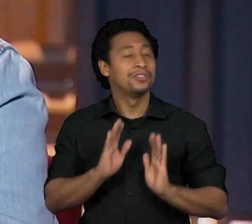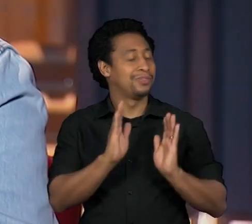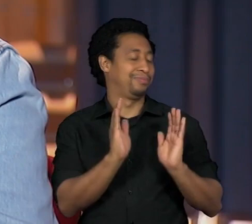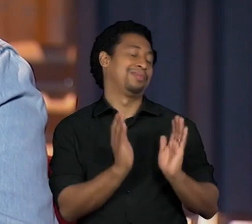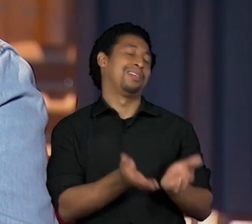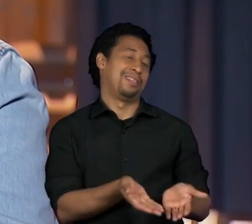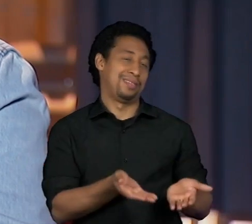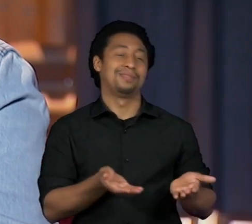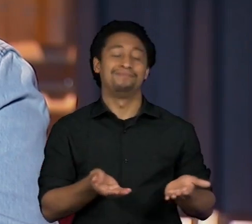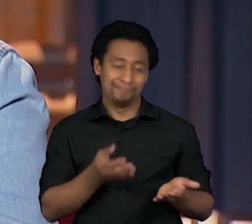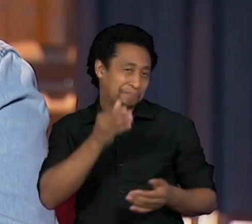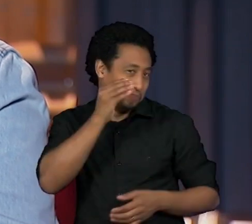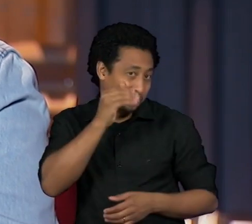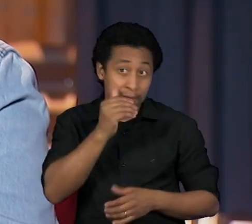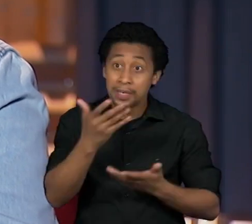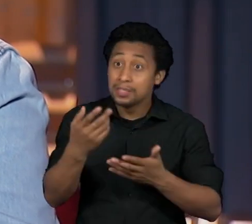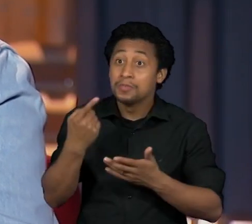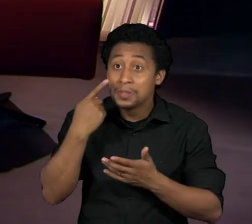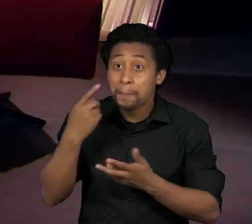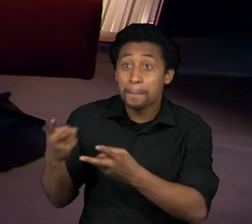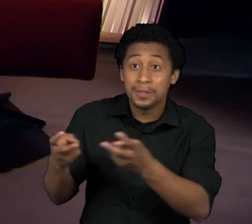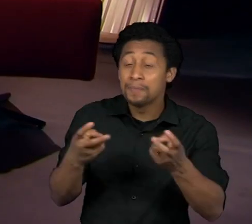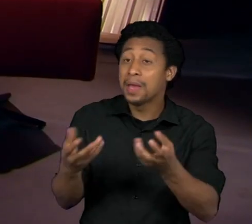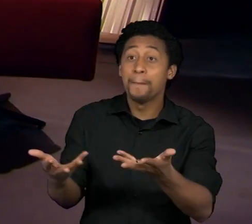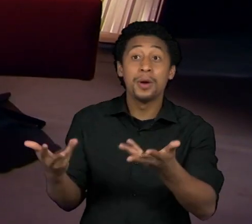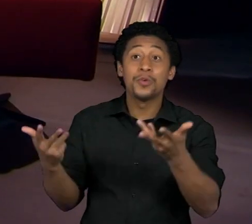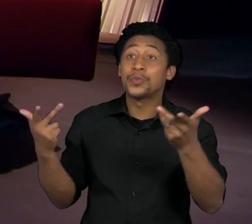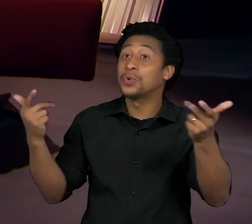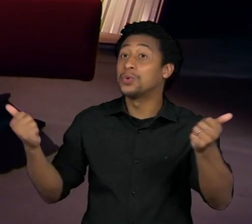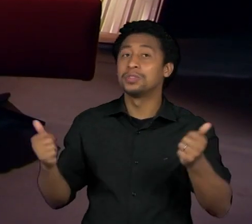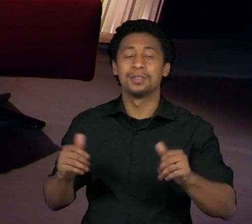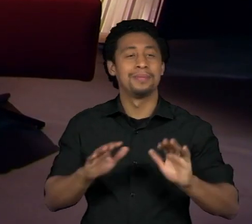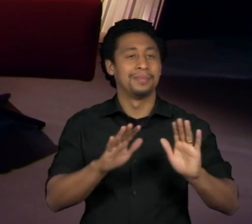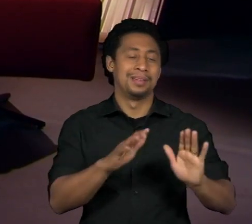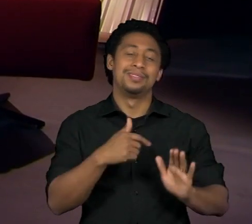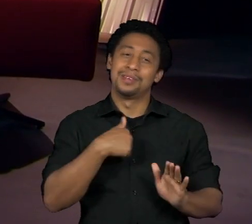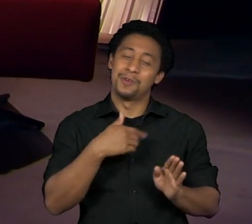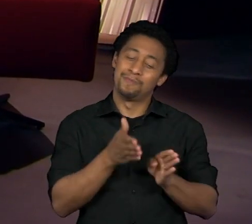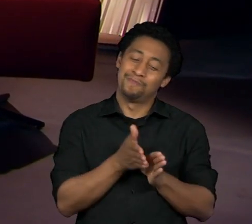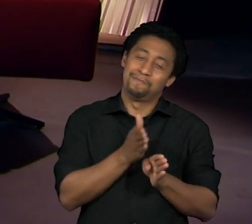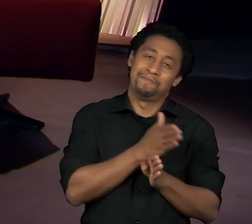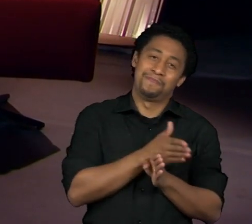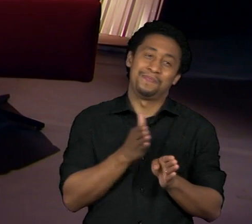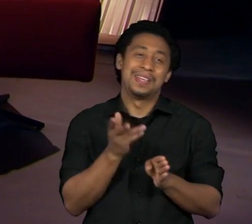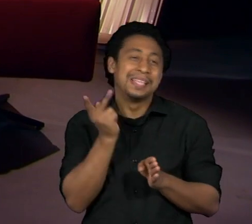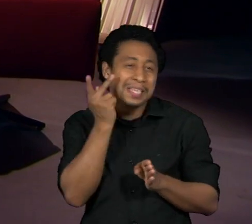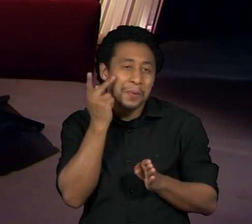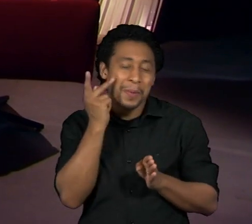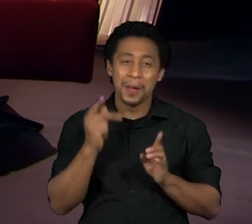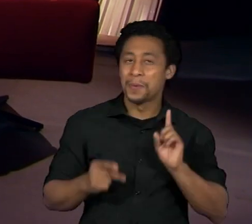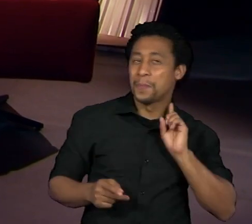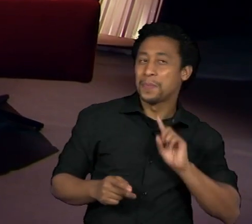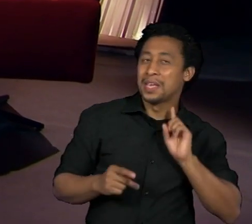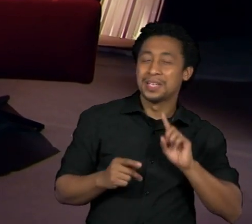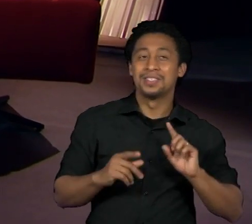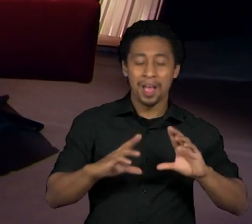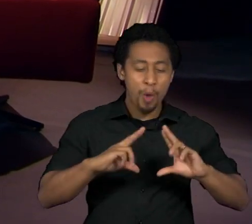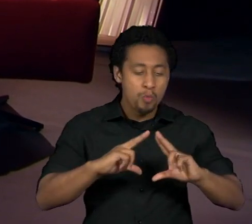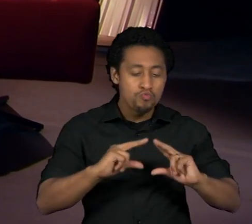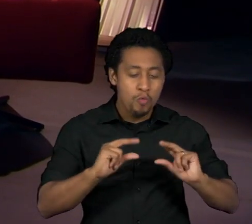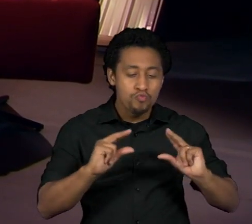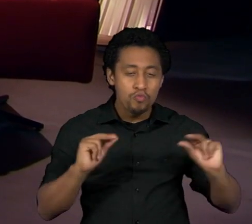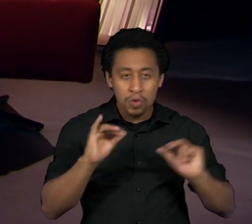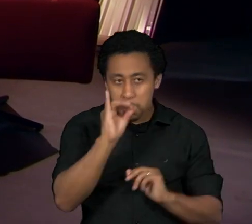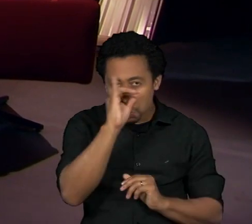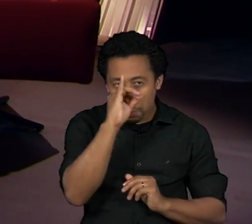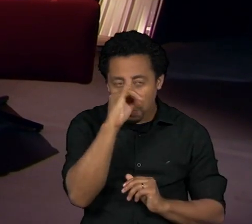vai perceber que são coisas maravilhosas. Não, eu já tive. Mas é que eu sou da fronteira de São Paulo com Minas. Eu conheço o poder de um torresmo.